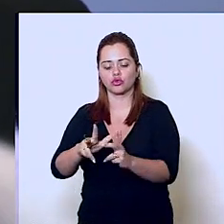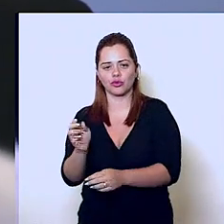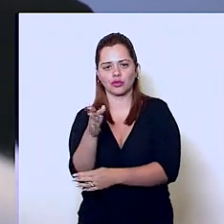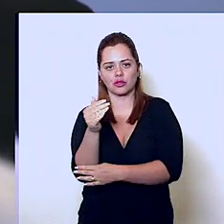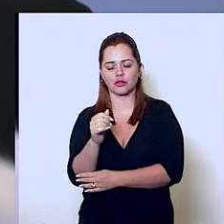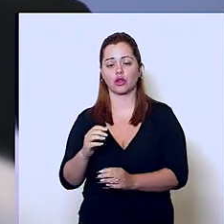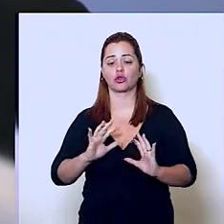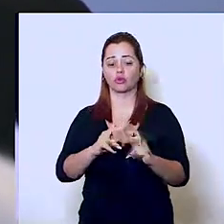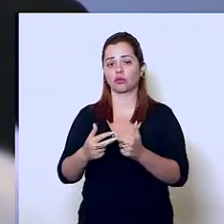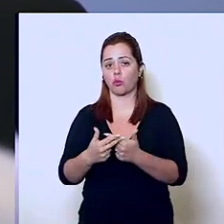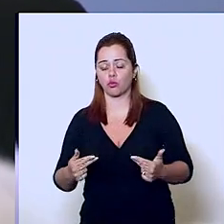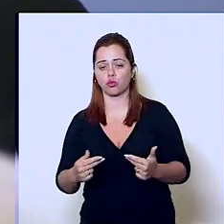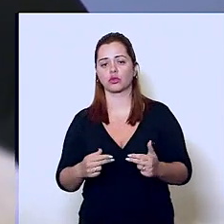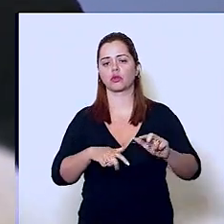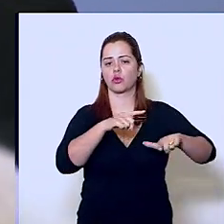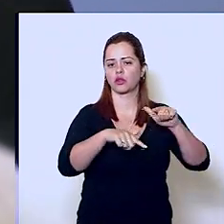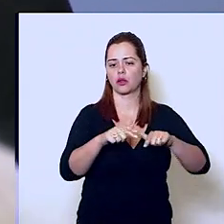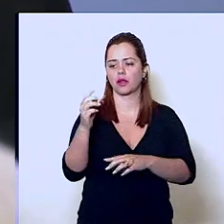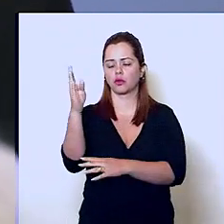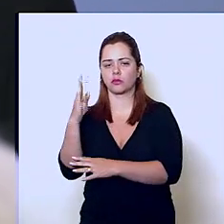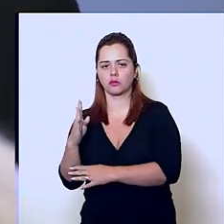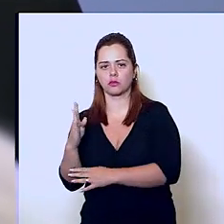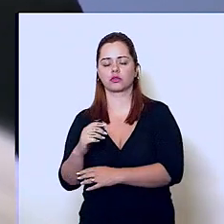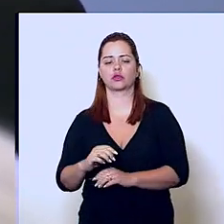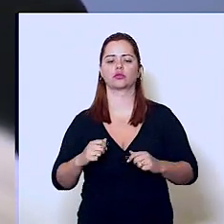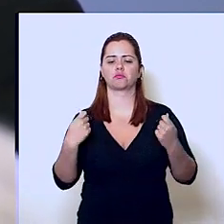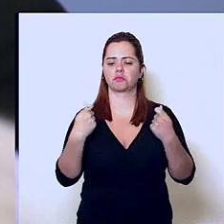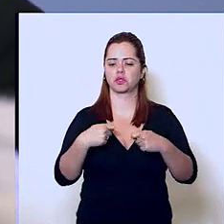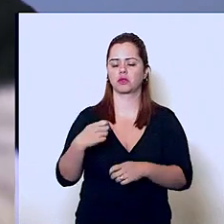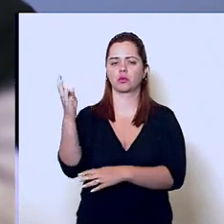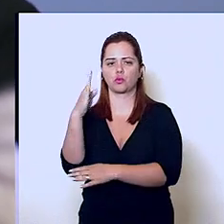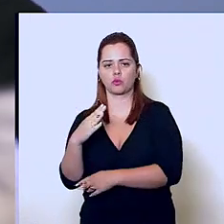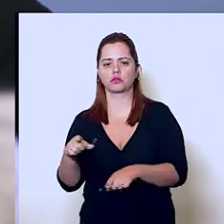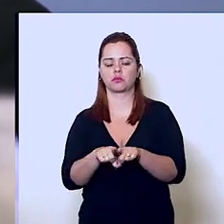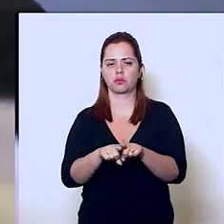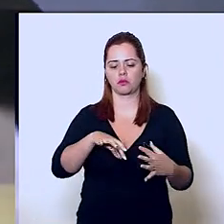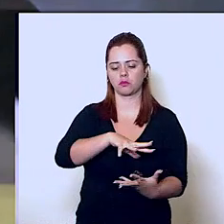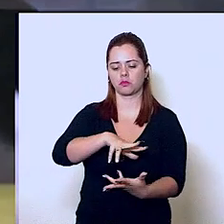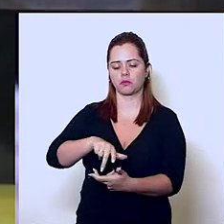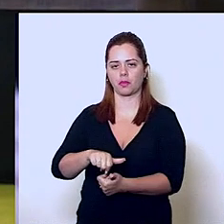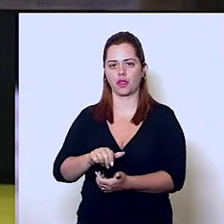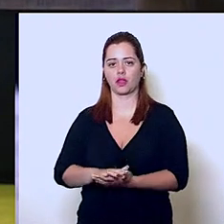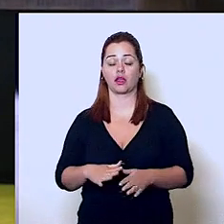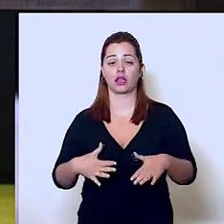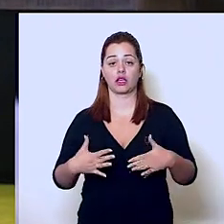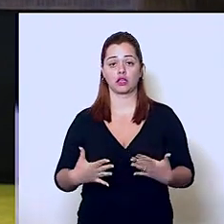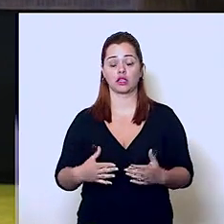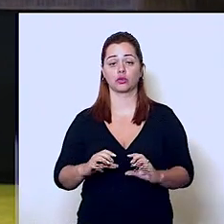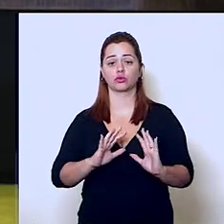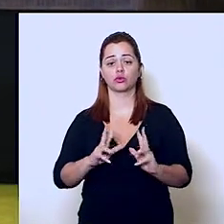às necessidades do Brasil no cenário internacional. No exercício dessa função que agora me